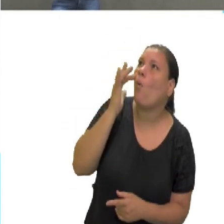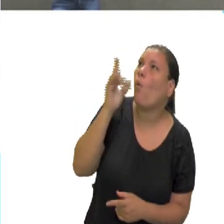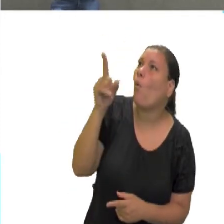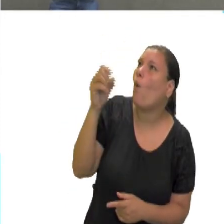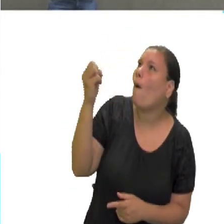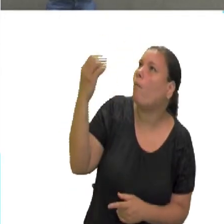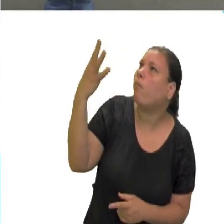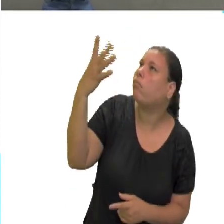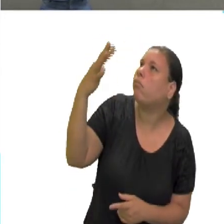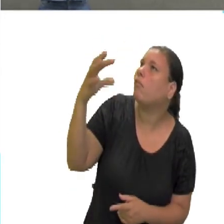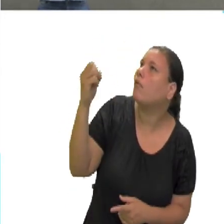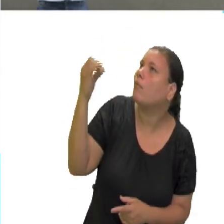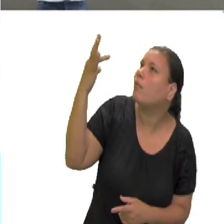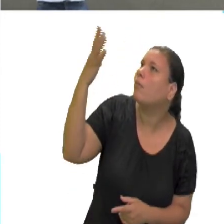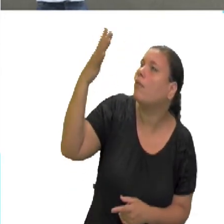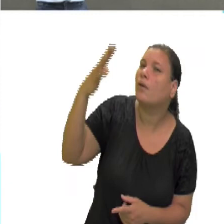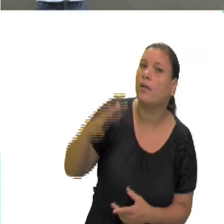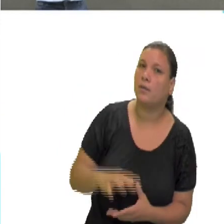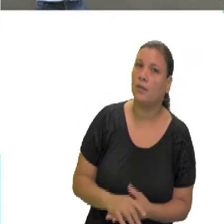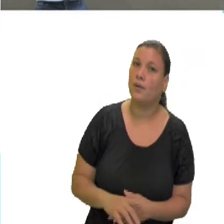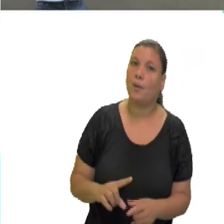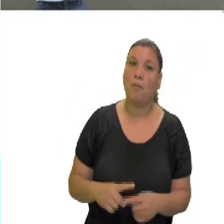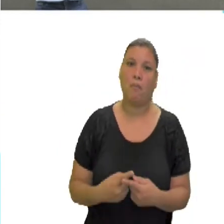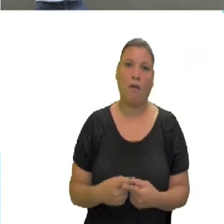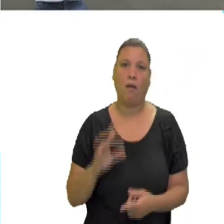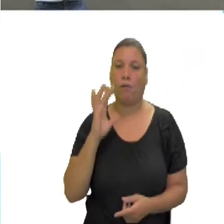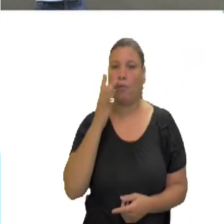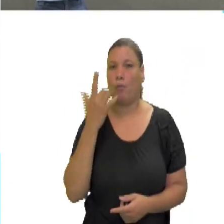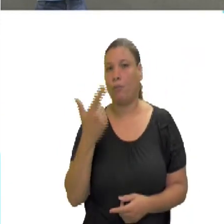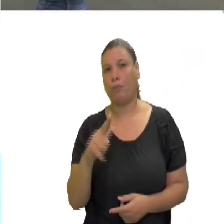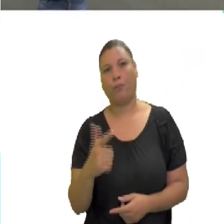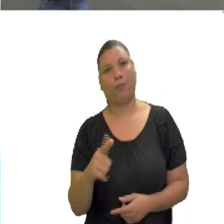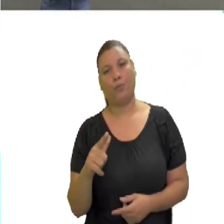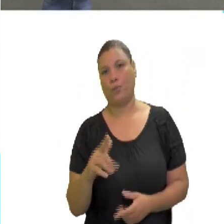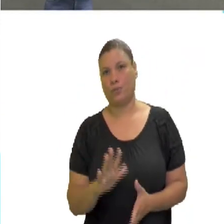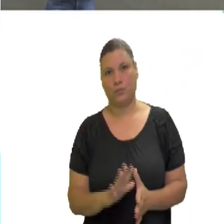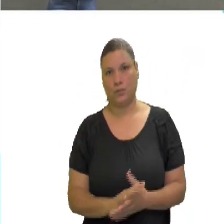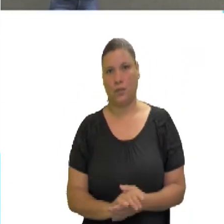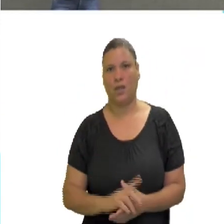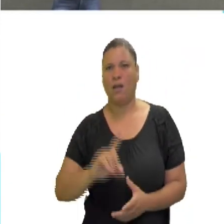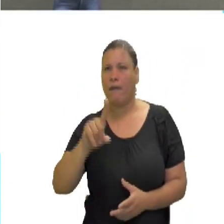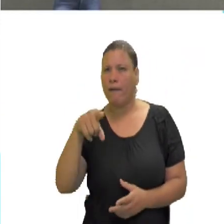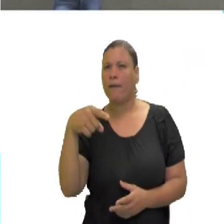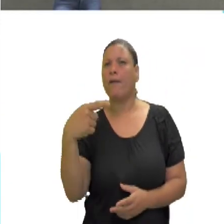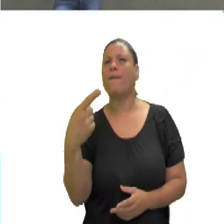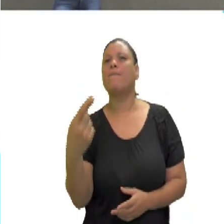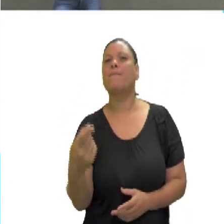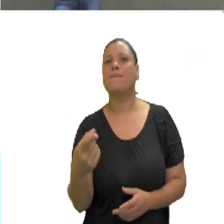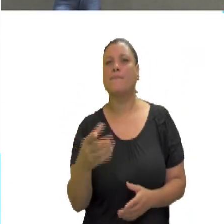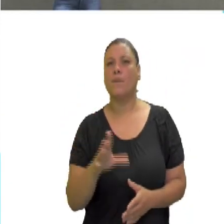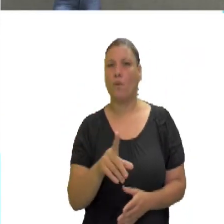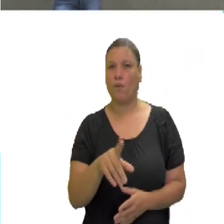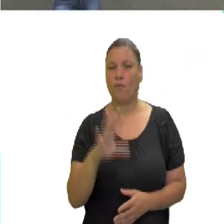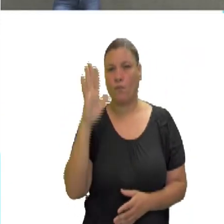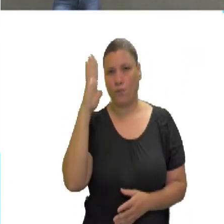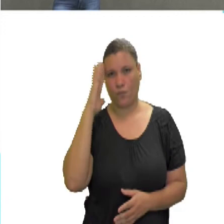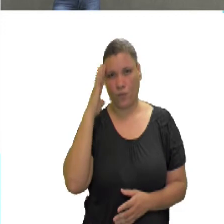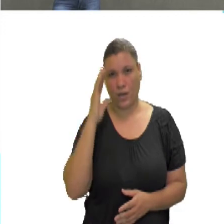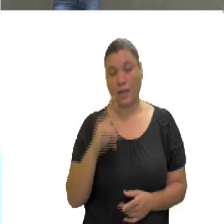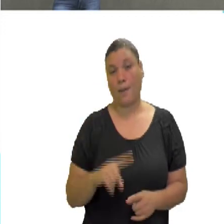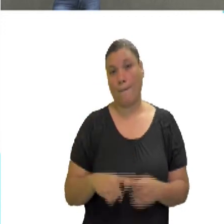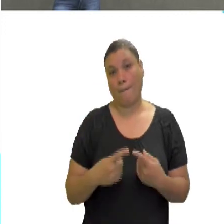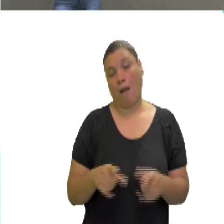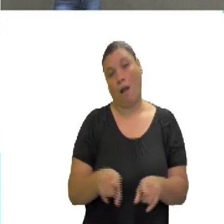cima o que estava brilhando era o minério de ferro. Então essa é uma outra estrada também que faz parte